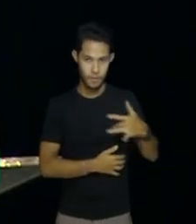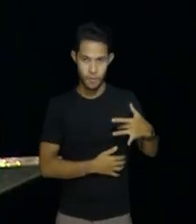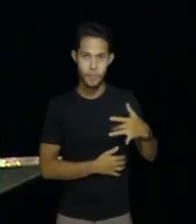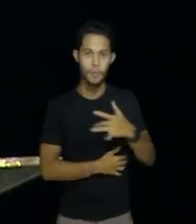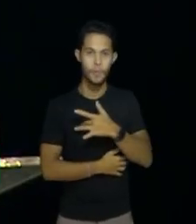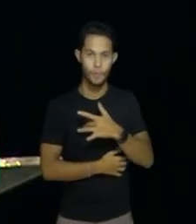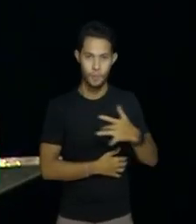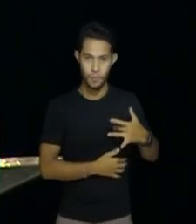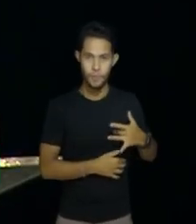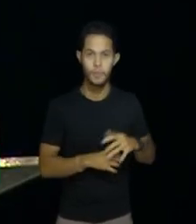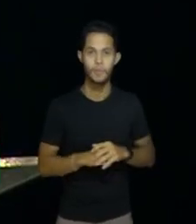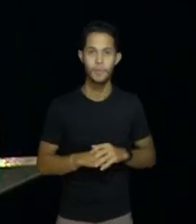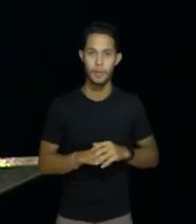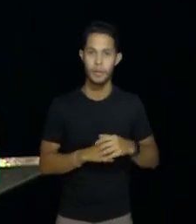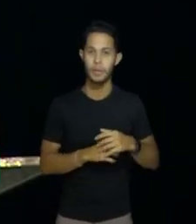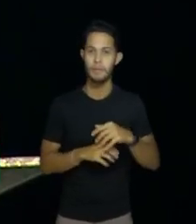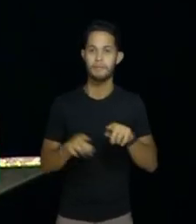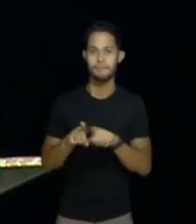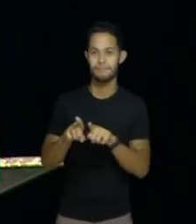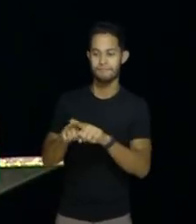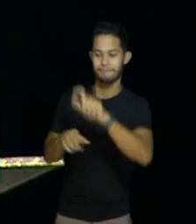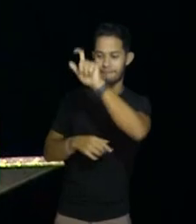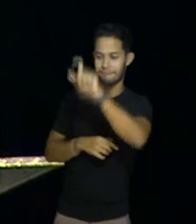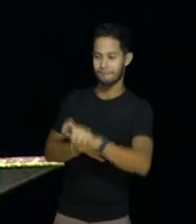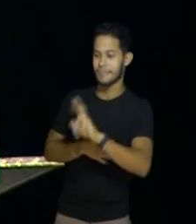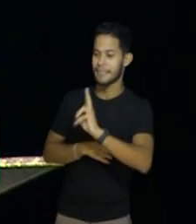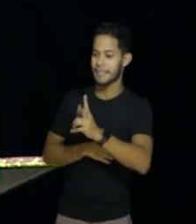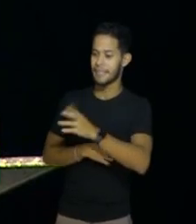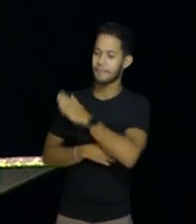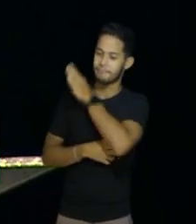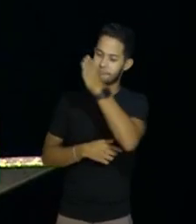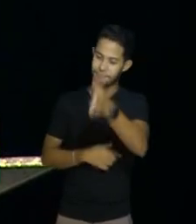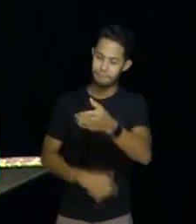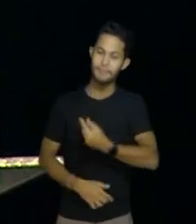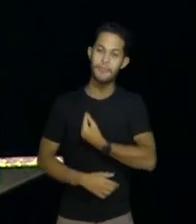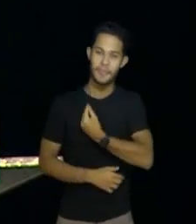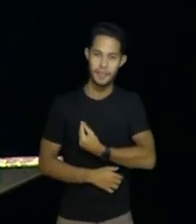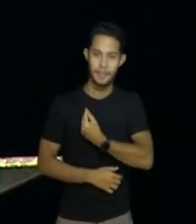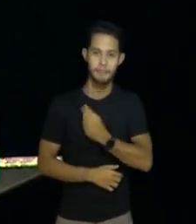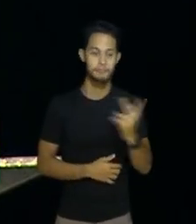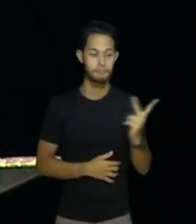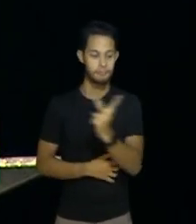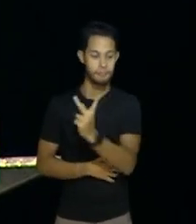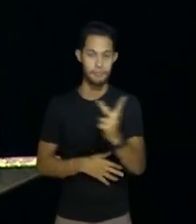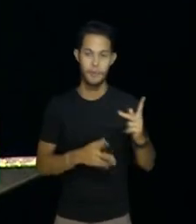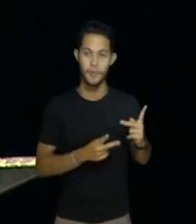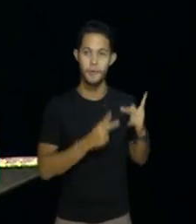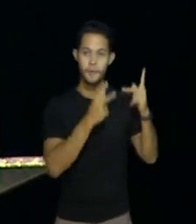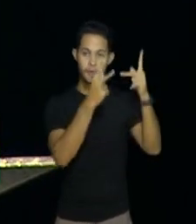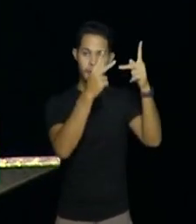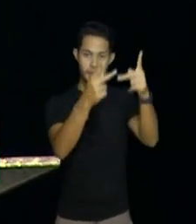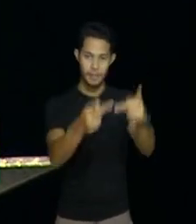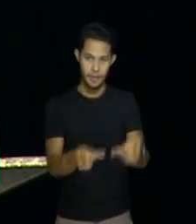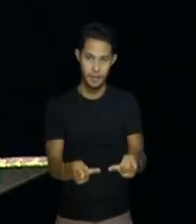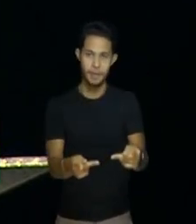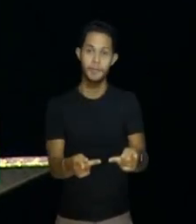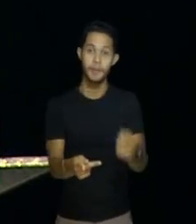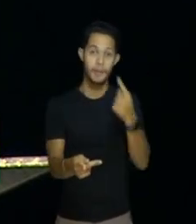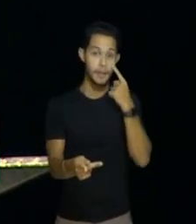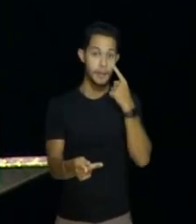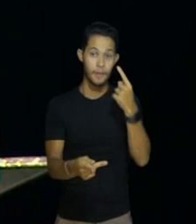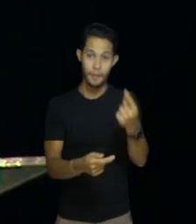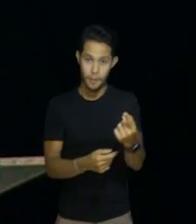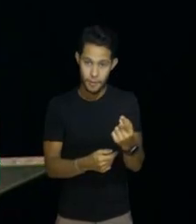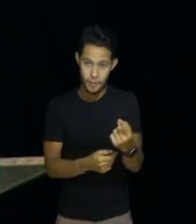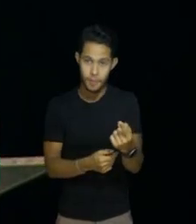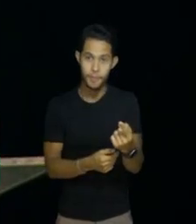Vossa Excelência que esteve presente também. Estivemos fazendo uma visita à Renal Vida e vendo in loco,